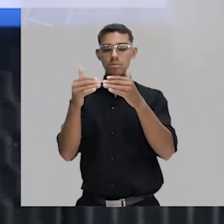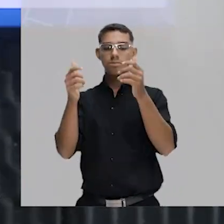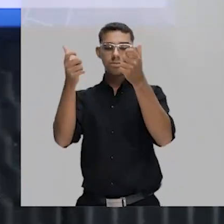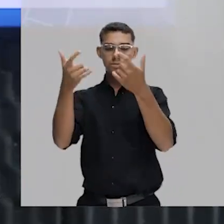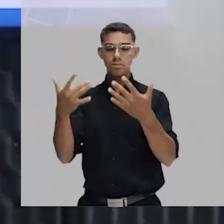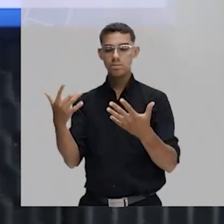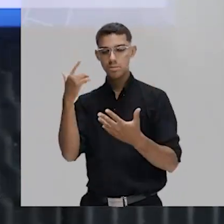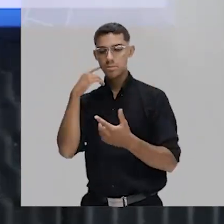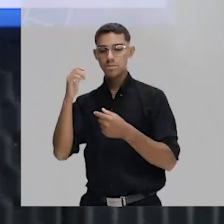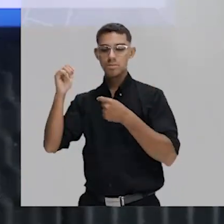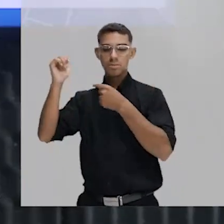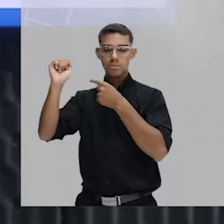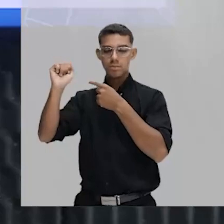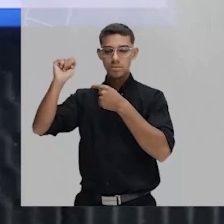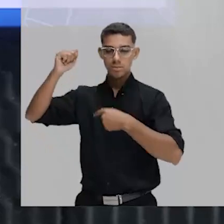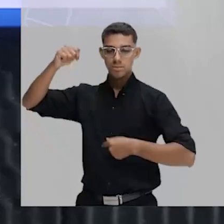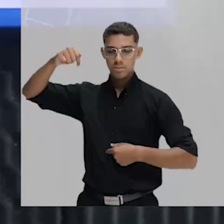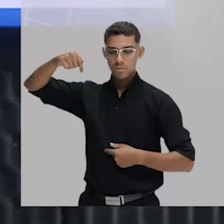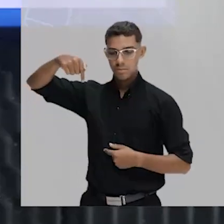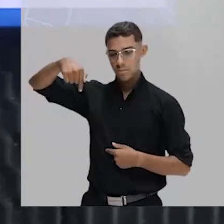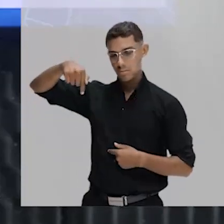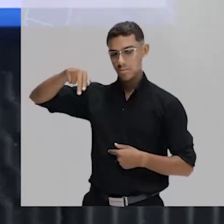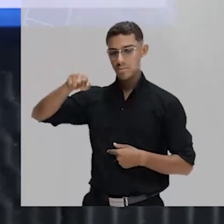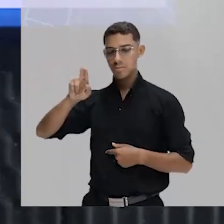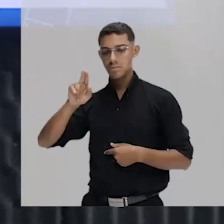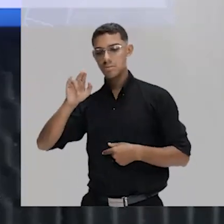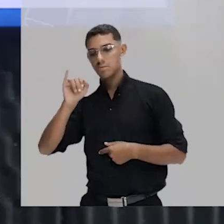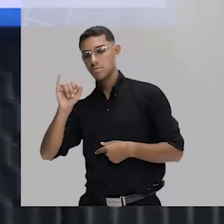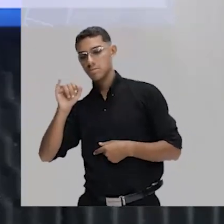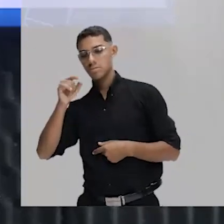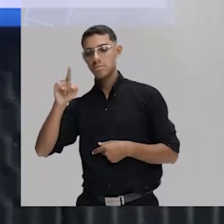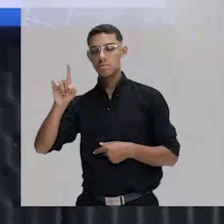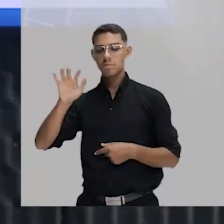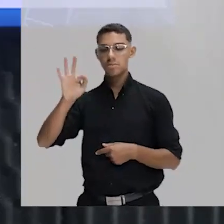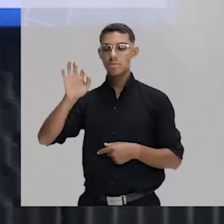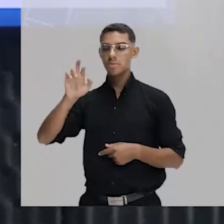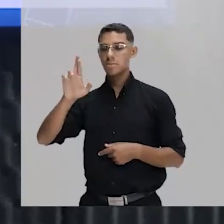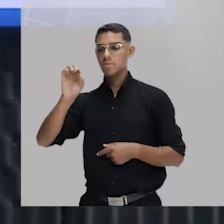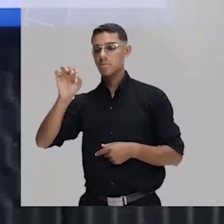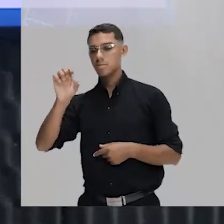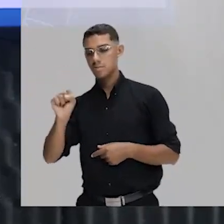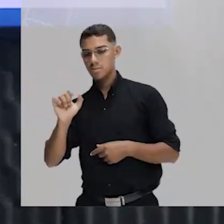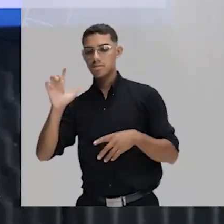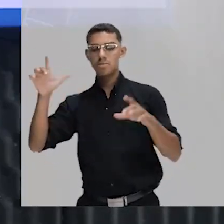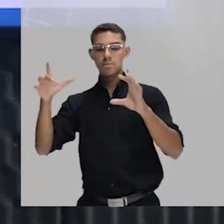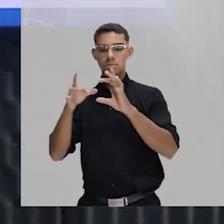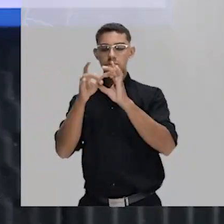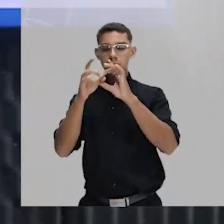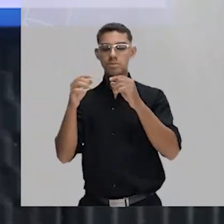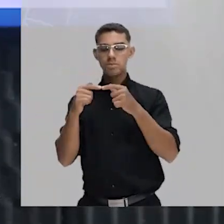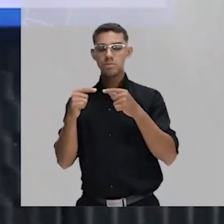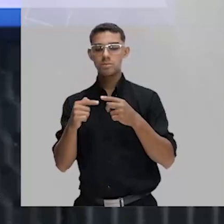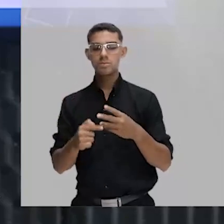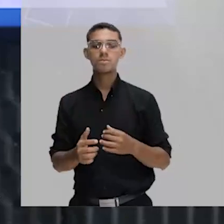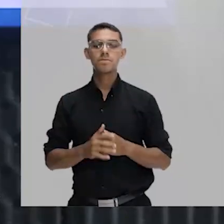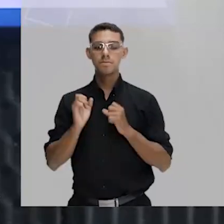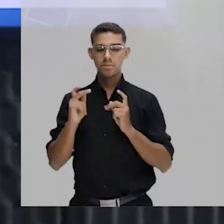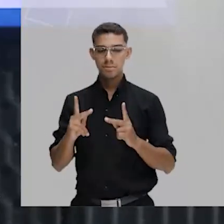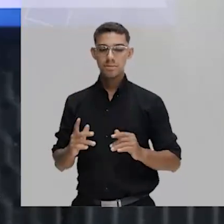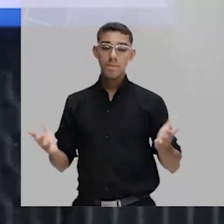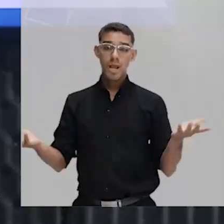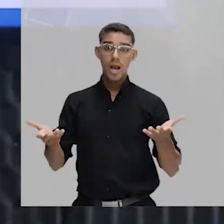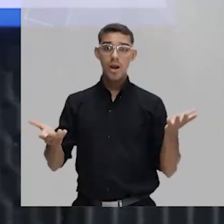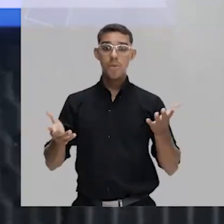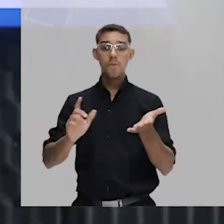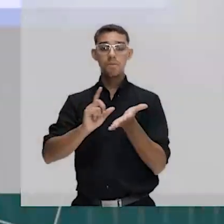aquíferos, né, todos os outros acompanham a mesma palavra, né, o mesmo substantivo, os aquíferos, certo? Então, vamos lá